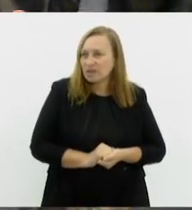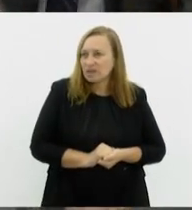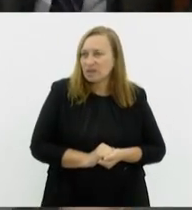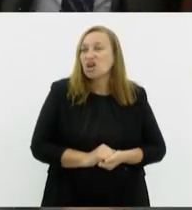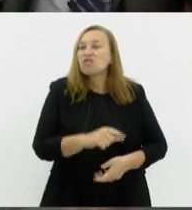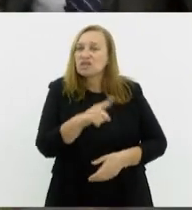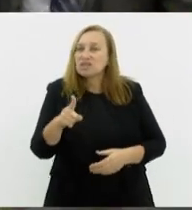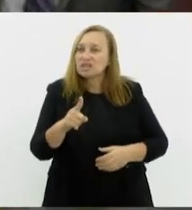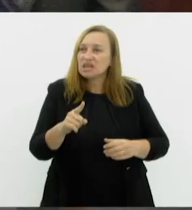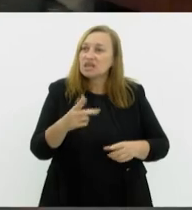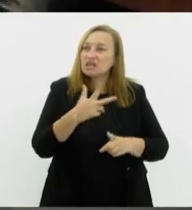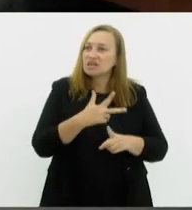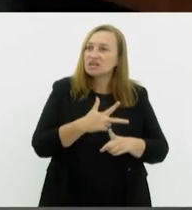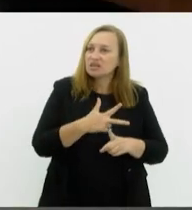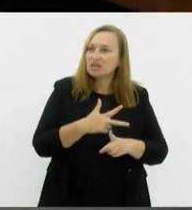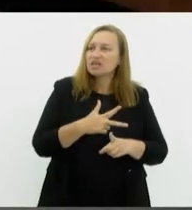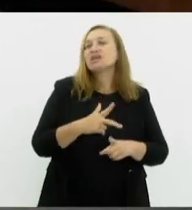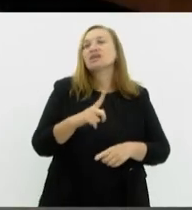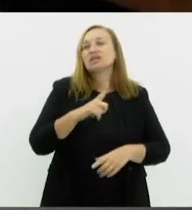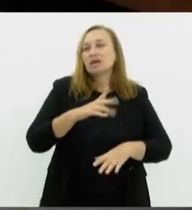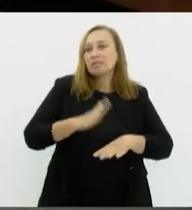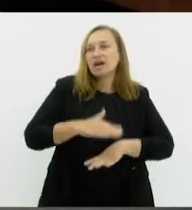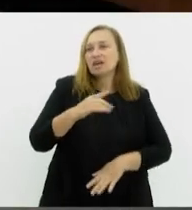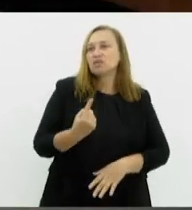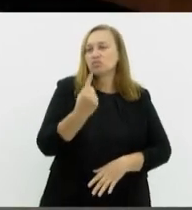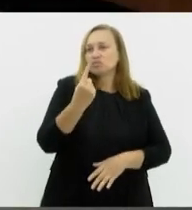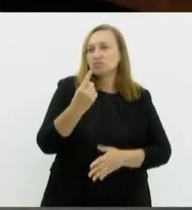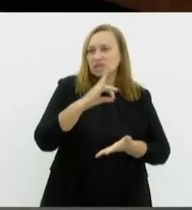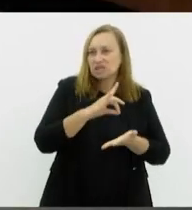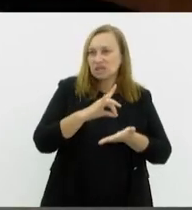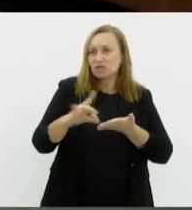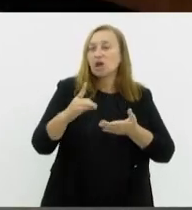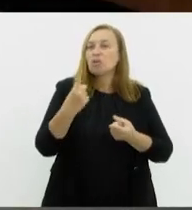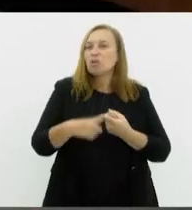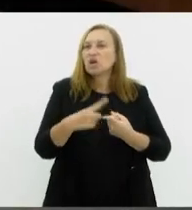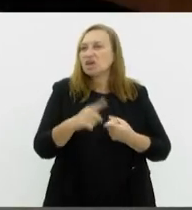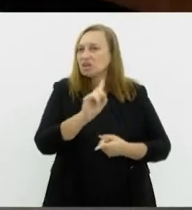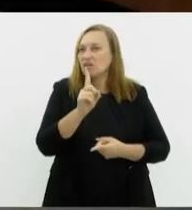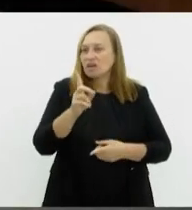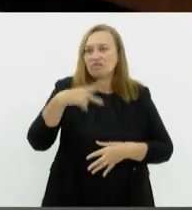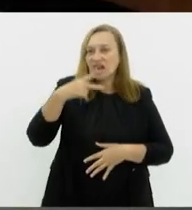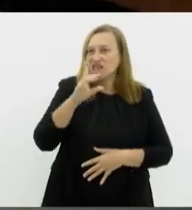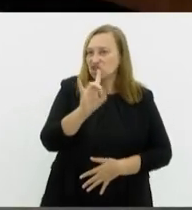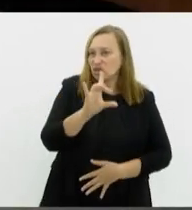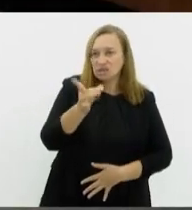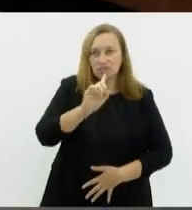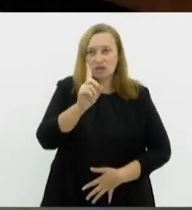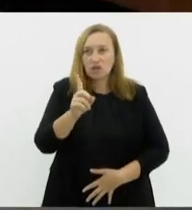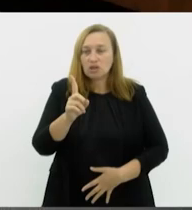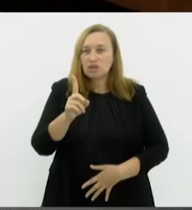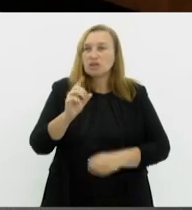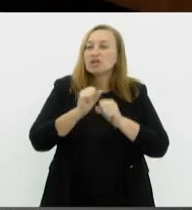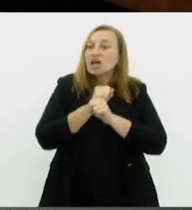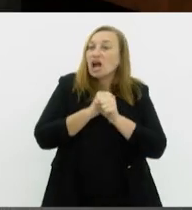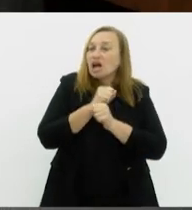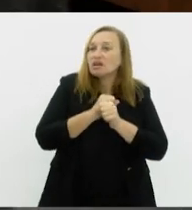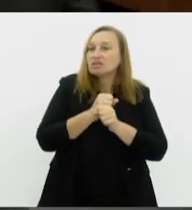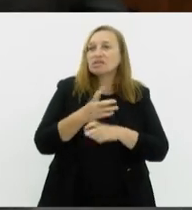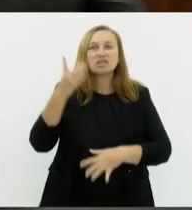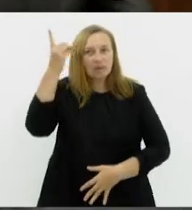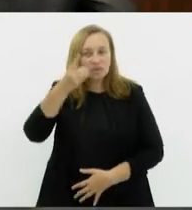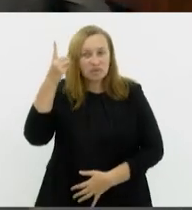Vocês ganharam aqui hoje mais um inimigo. Porque vocês não vão mais falar sozinhos. Que durante muito tempo,